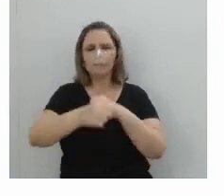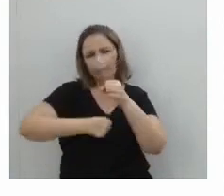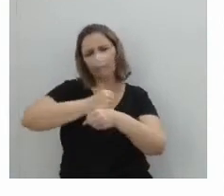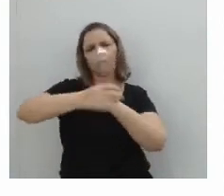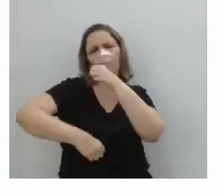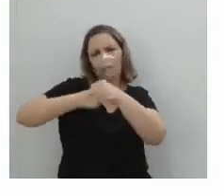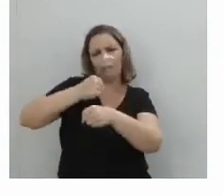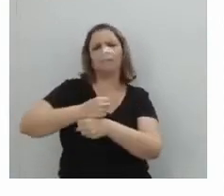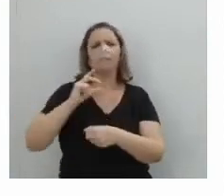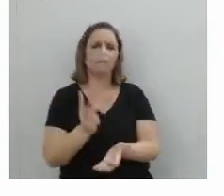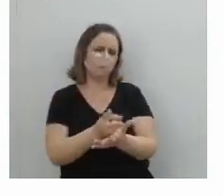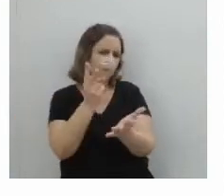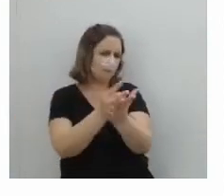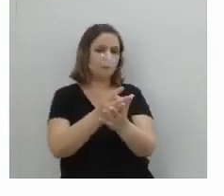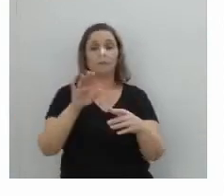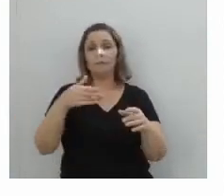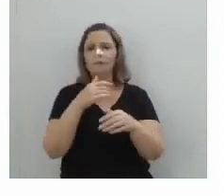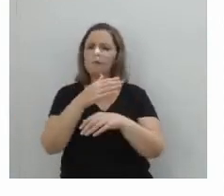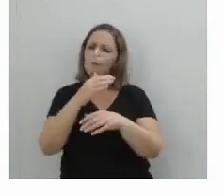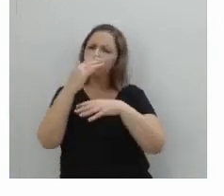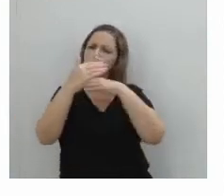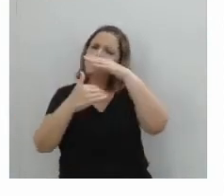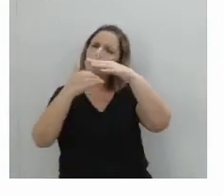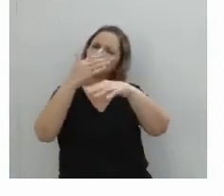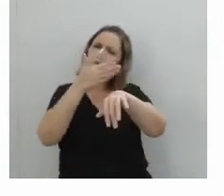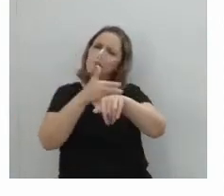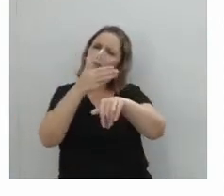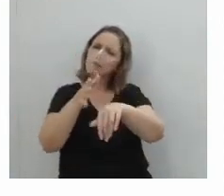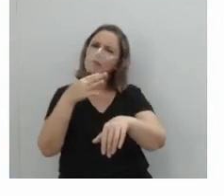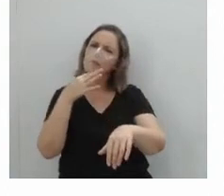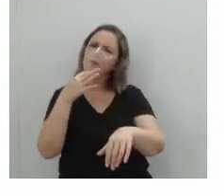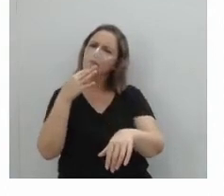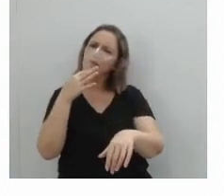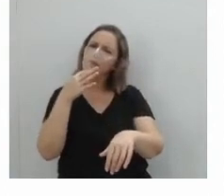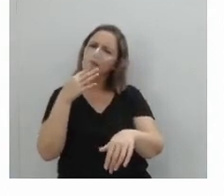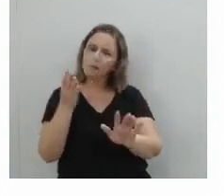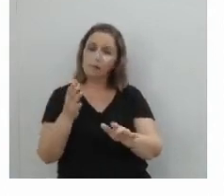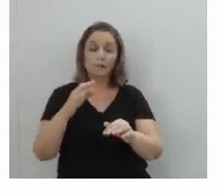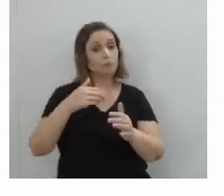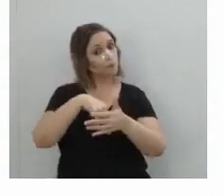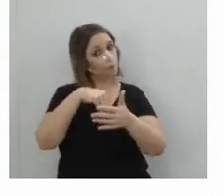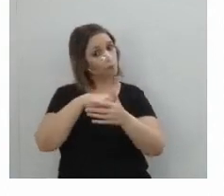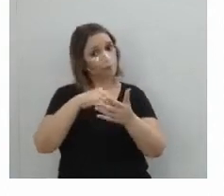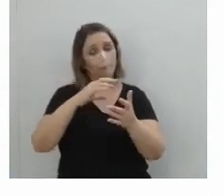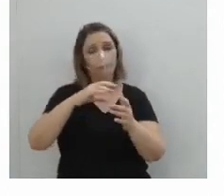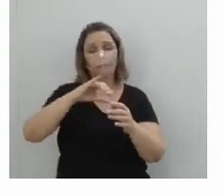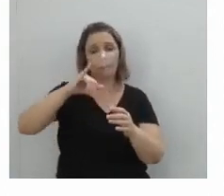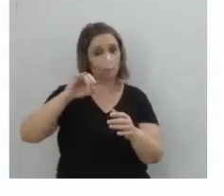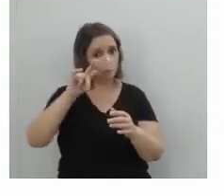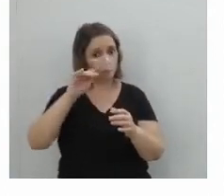anualmente e com o tempo a prática passou a popularizar-se. Os jogos com bola passaram a